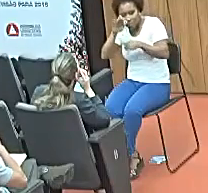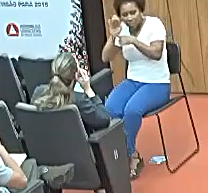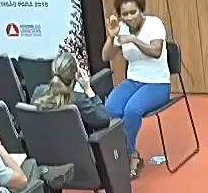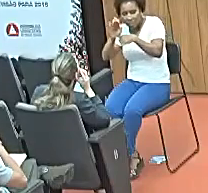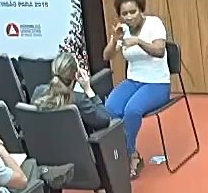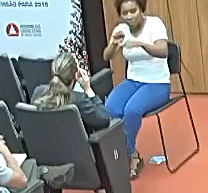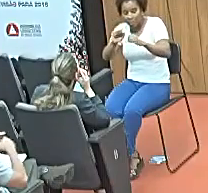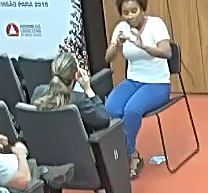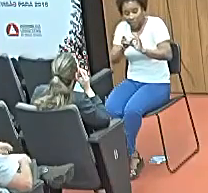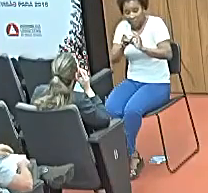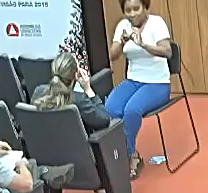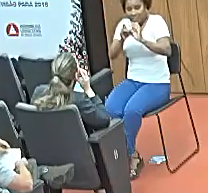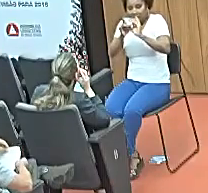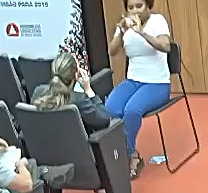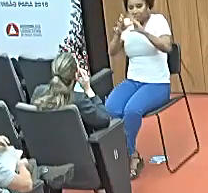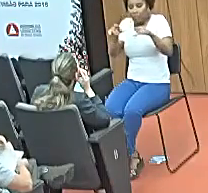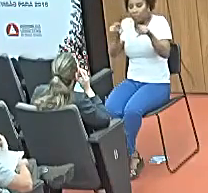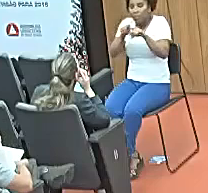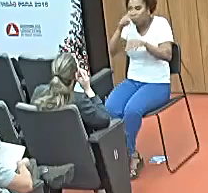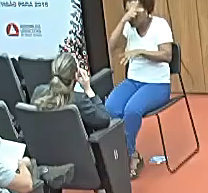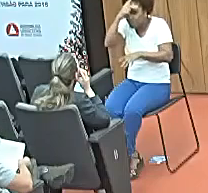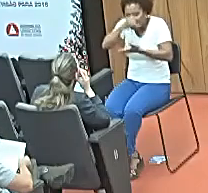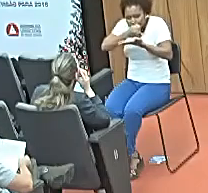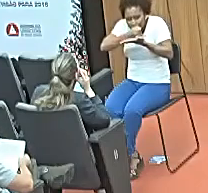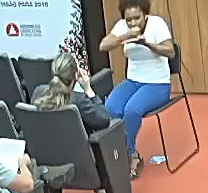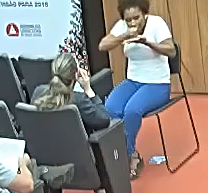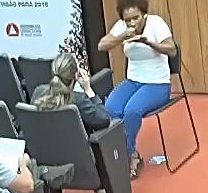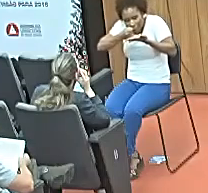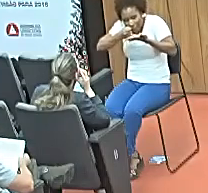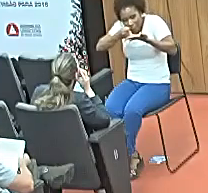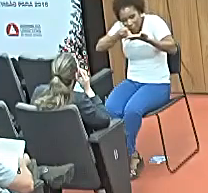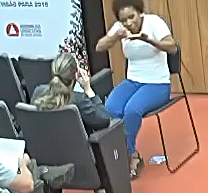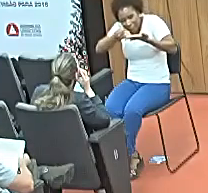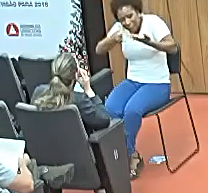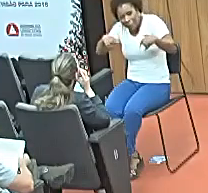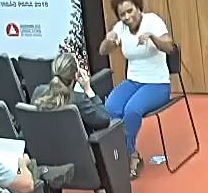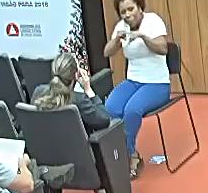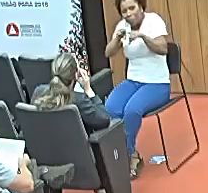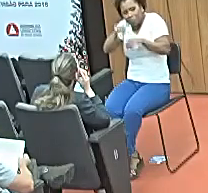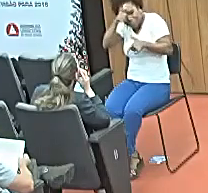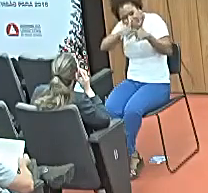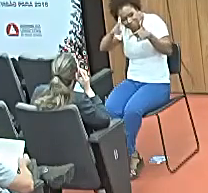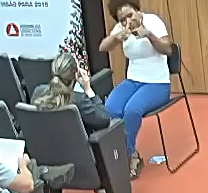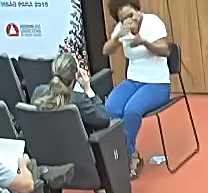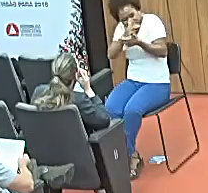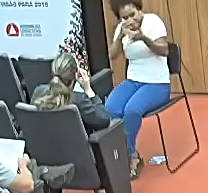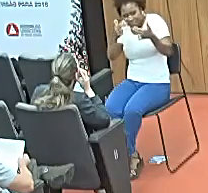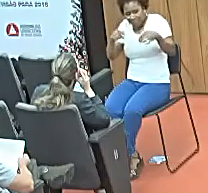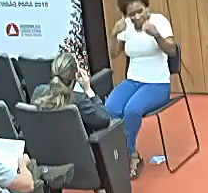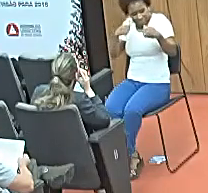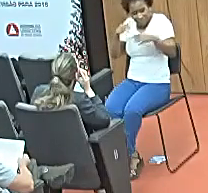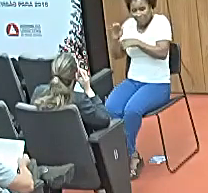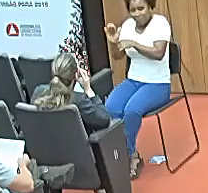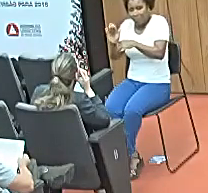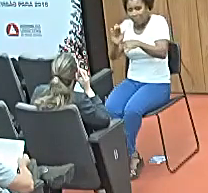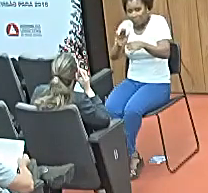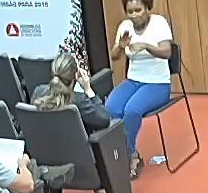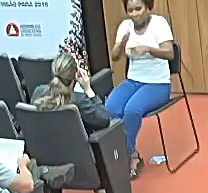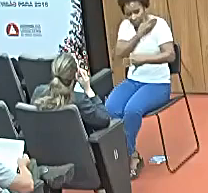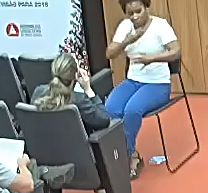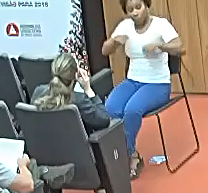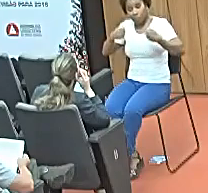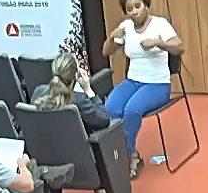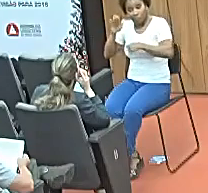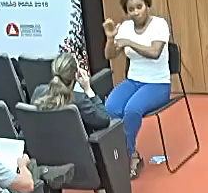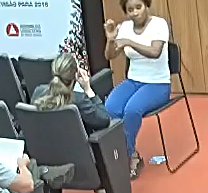libertar desse vício desses vícios que muitas vezes são concorrentes são gruas que os prendem impedindo que